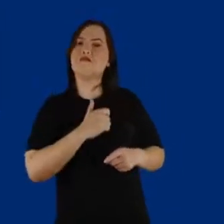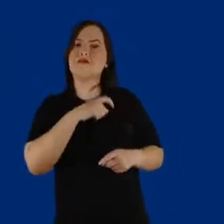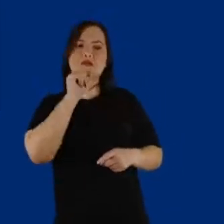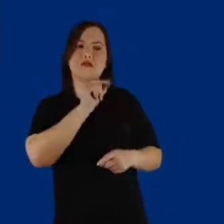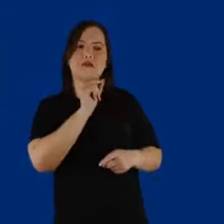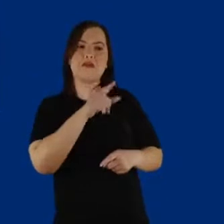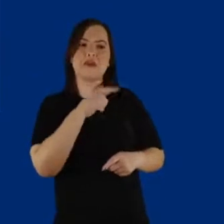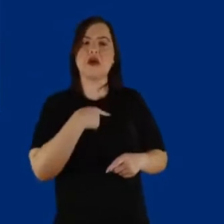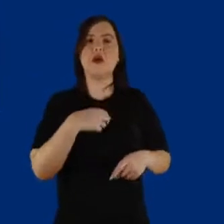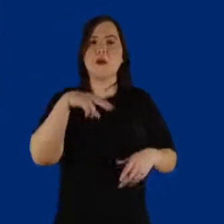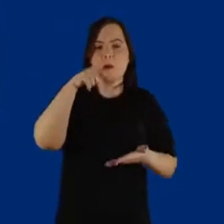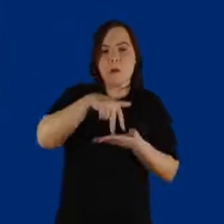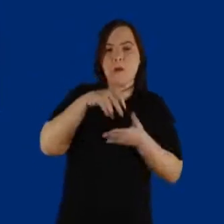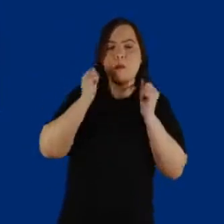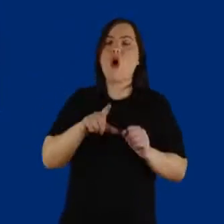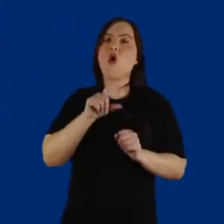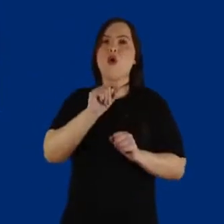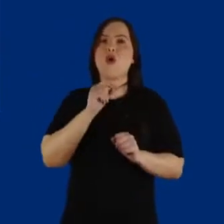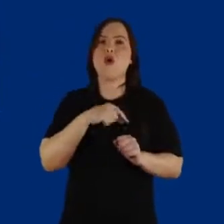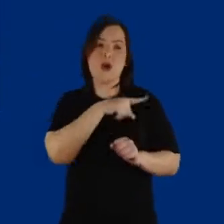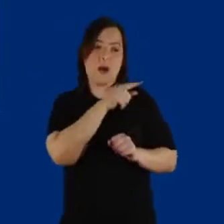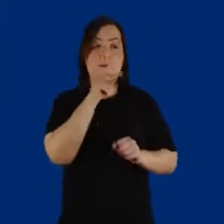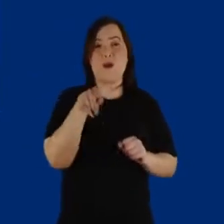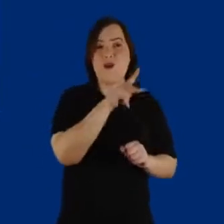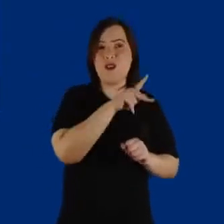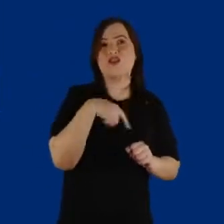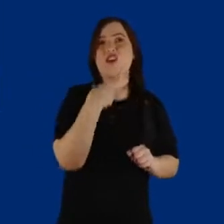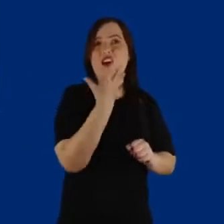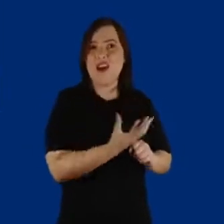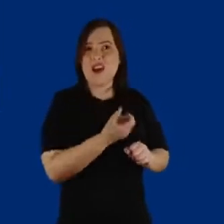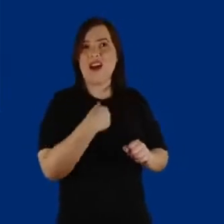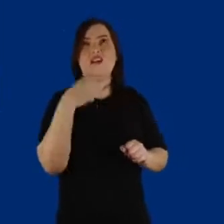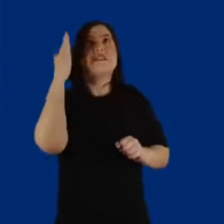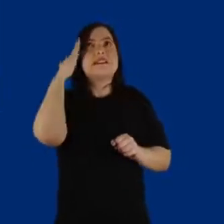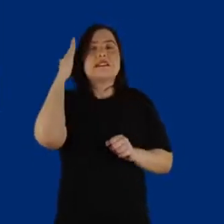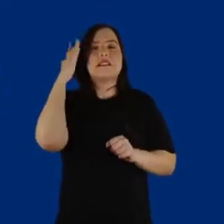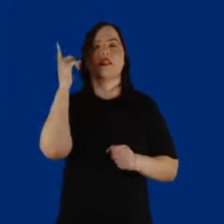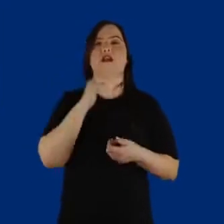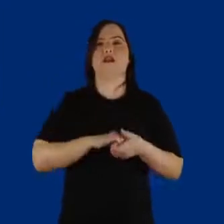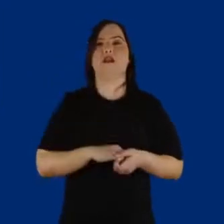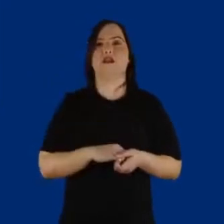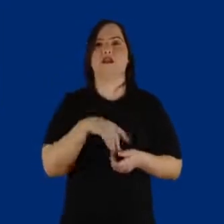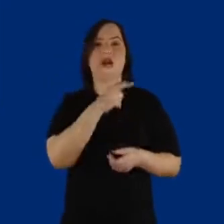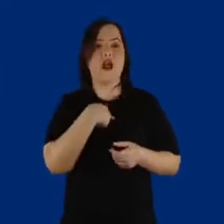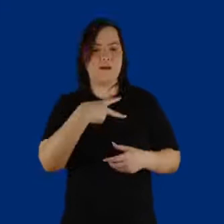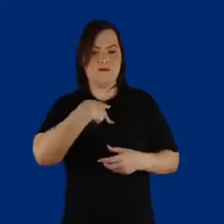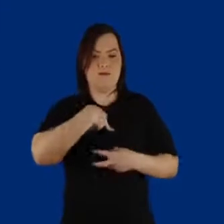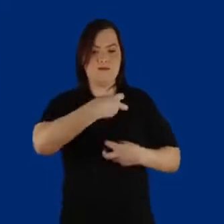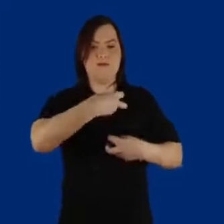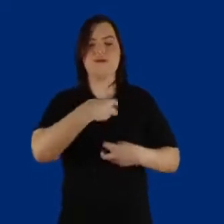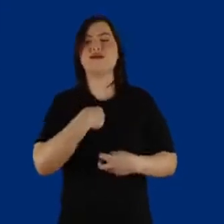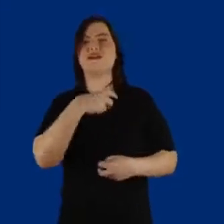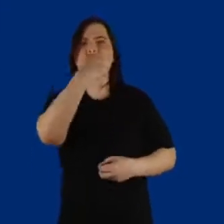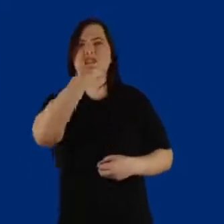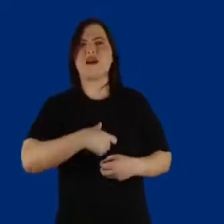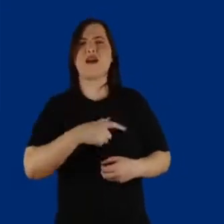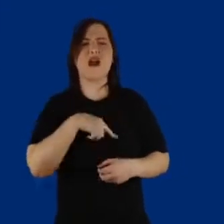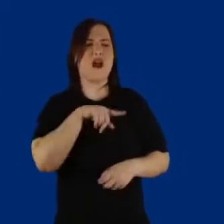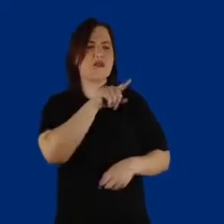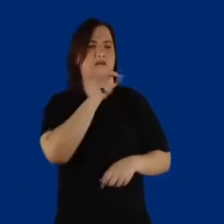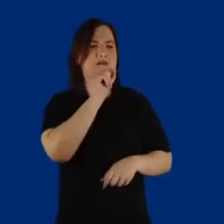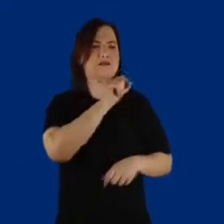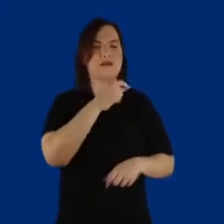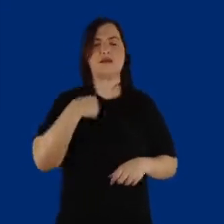eu posso ser? Isso é o que um professor quer que você saiba, é descobrir quem você é. E